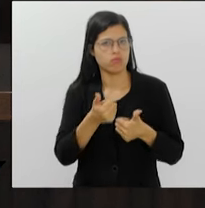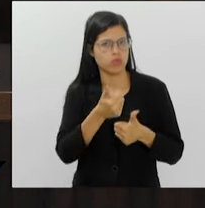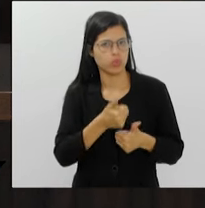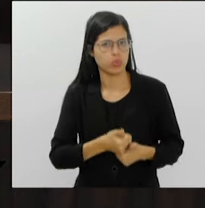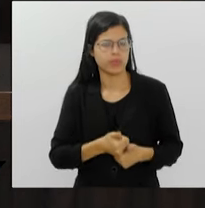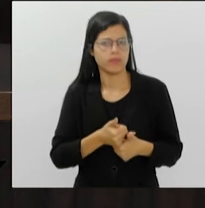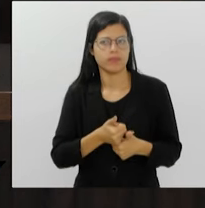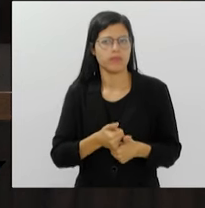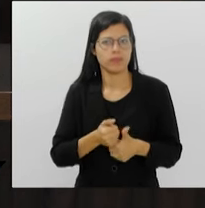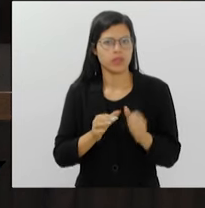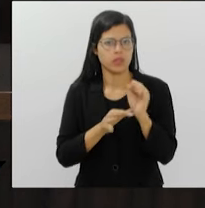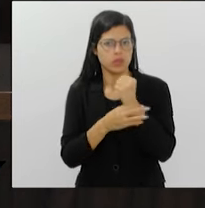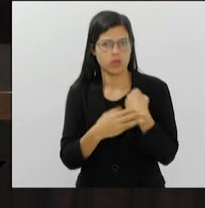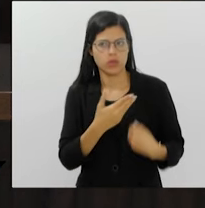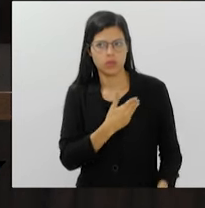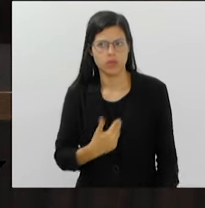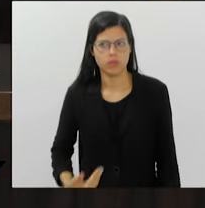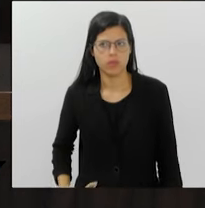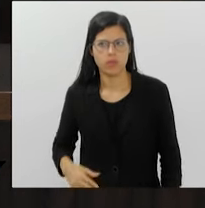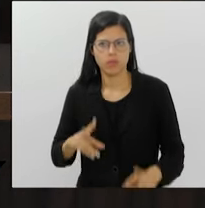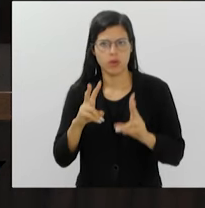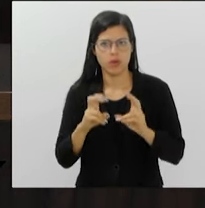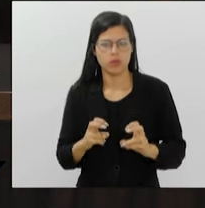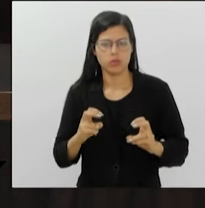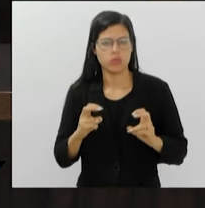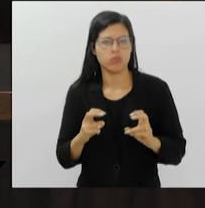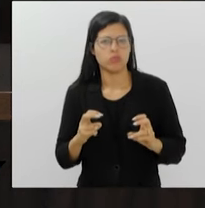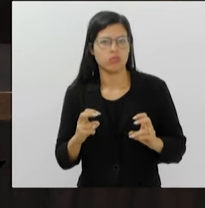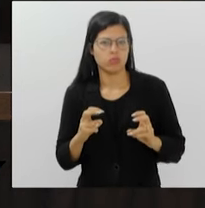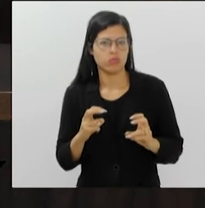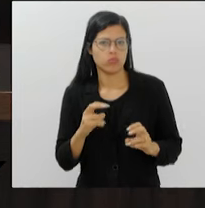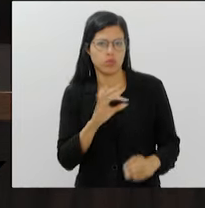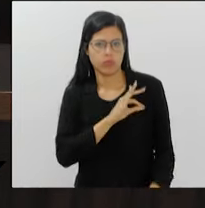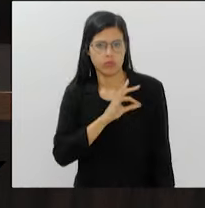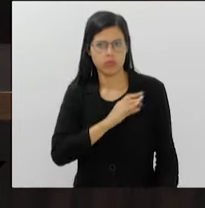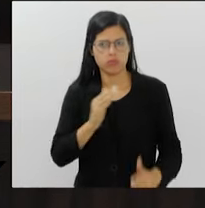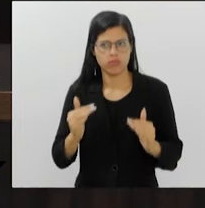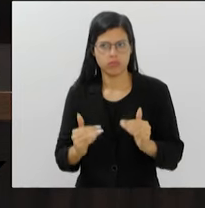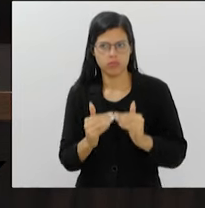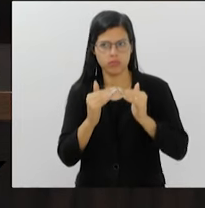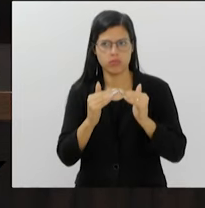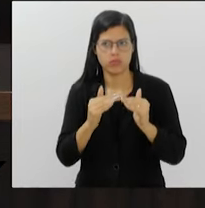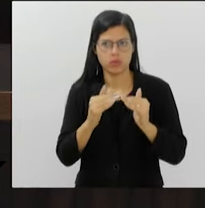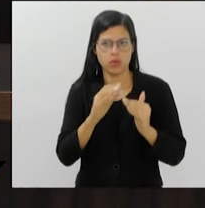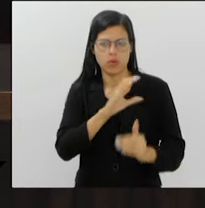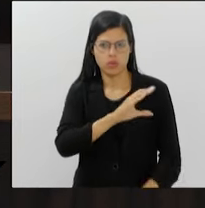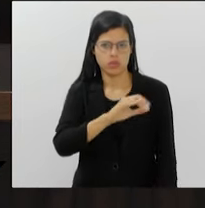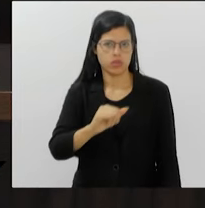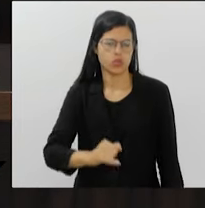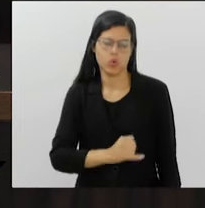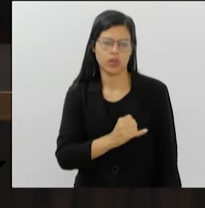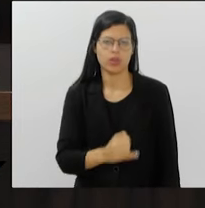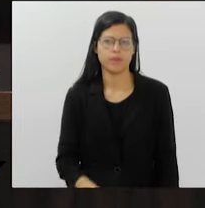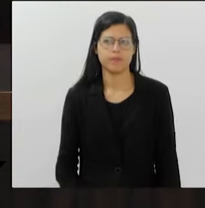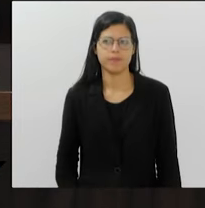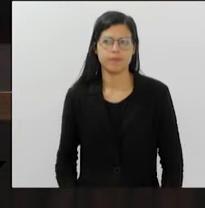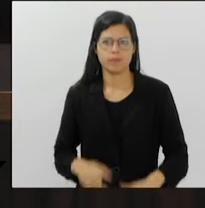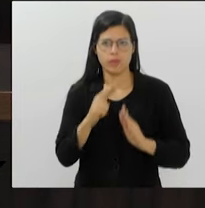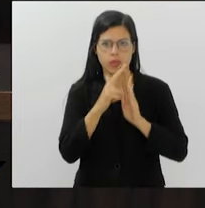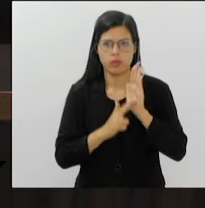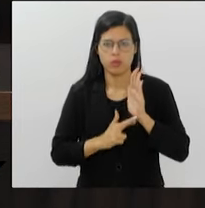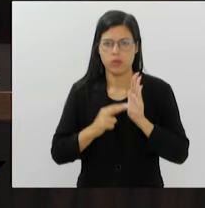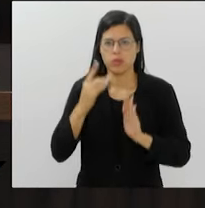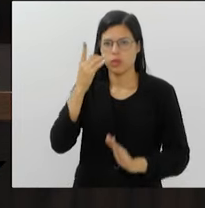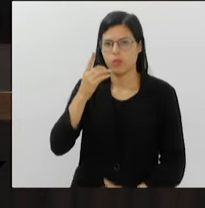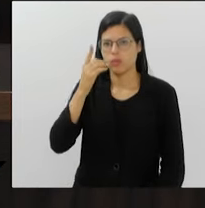substitutivo, Segurança Pública e Assuntos de Polícia, favorável, com o substitutivo da Comissão de Constituição e Justiça. Relator, deputado